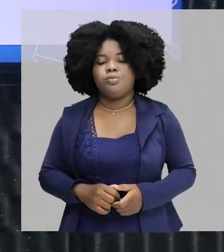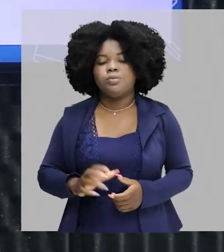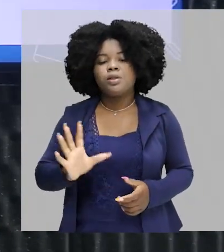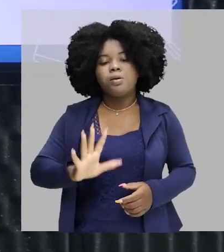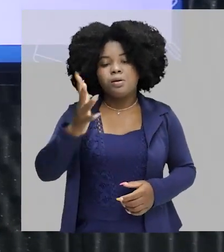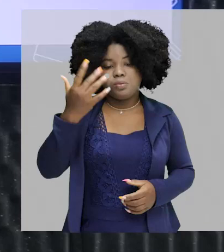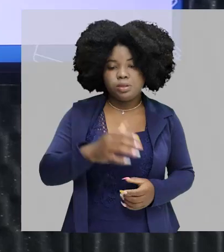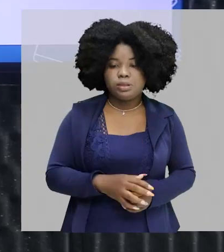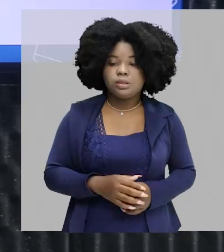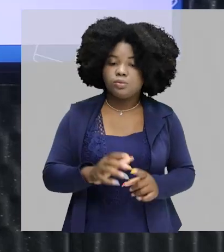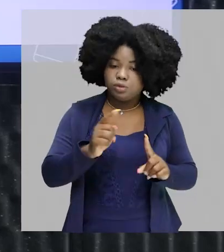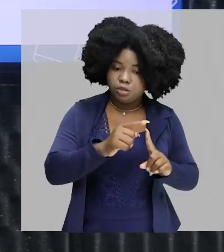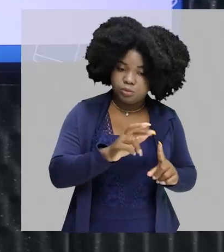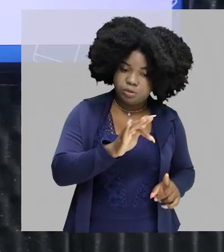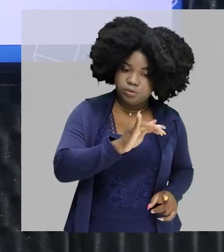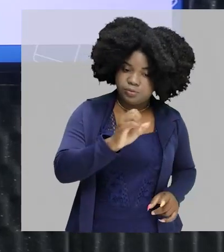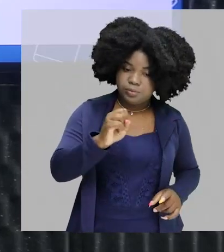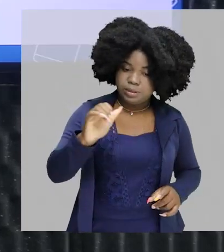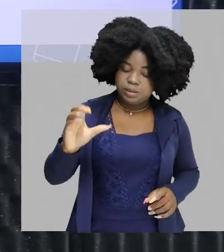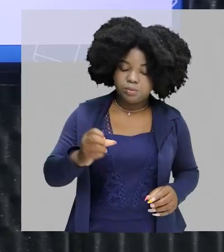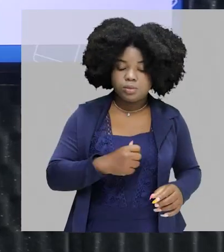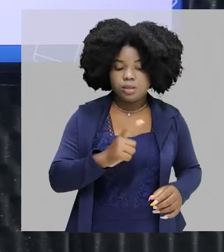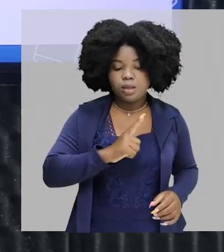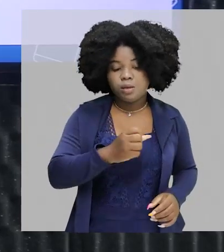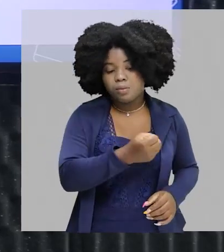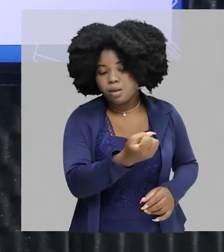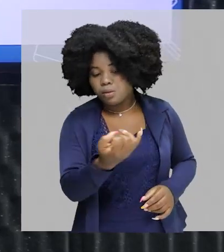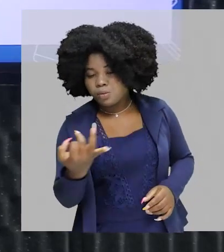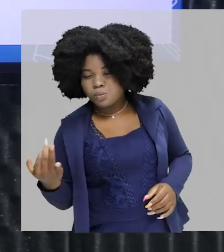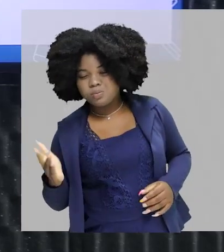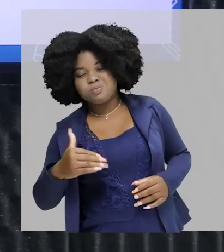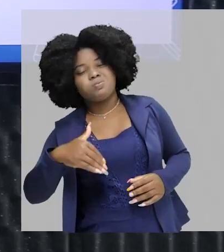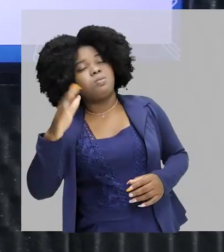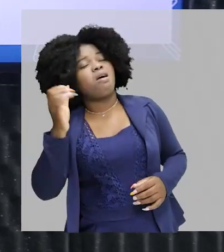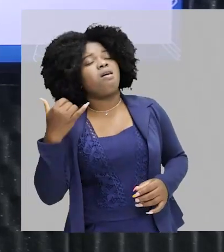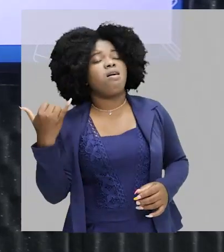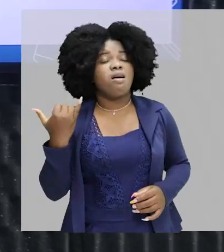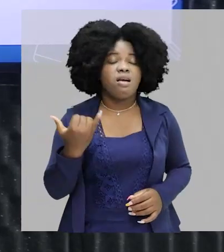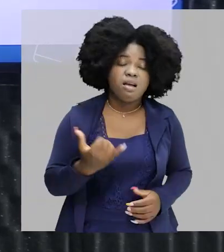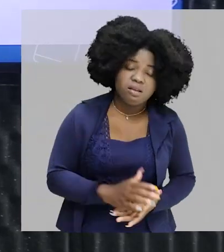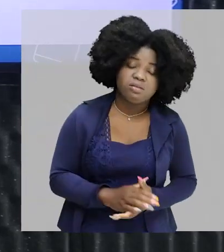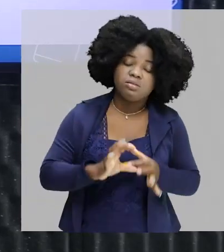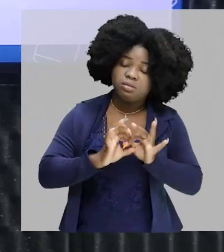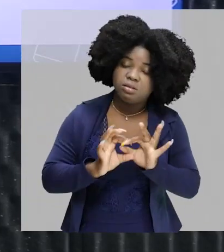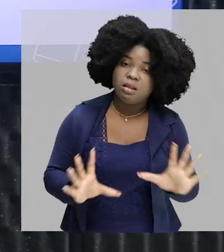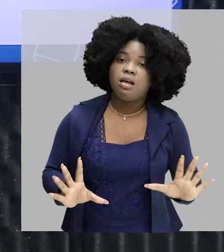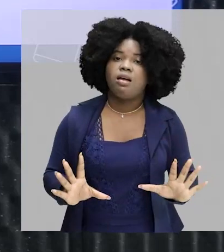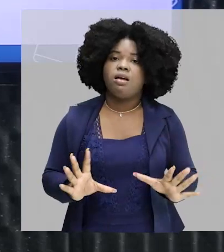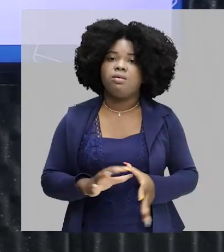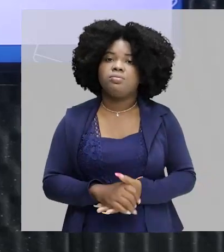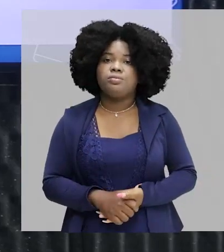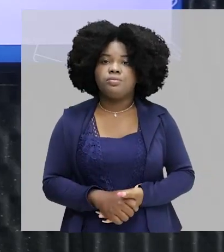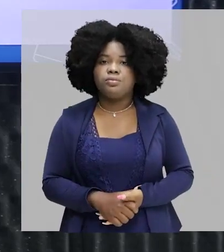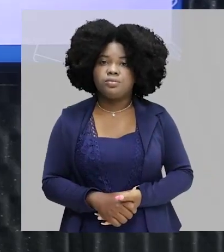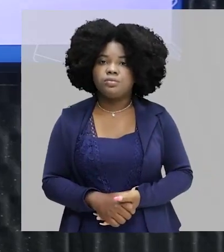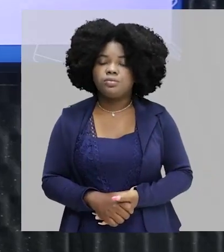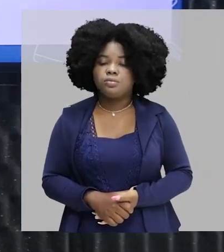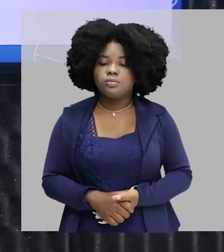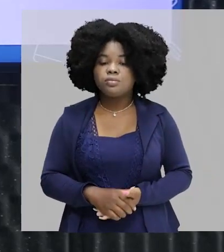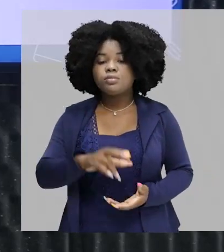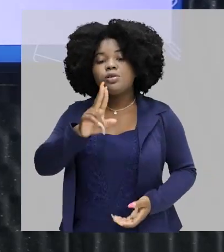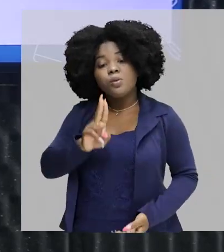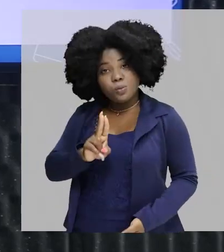fissão, certo? Há uma quantidade muito grande de energia liberada, certo?